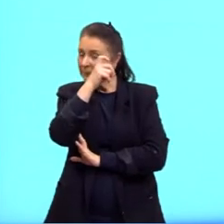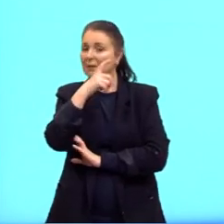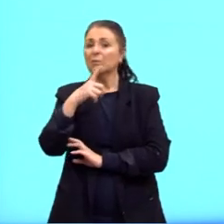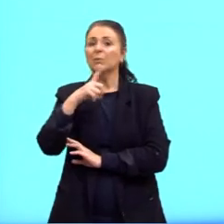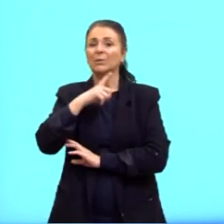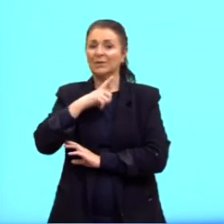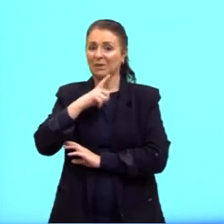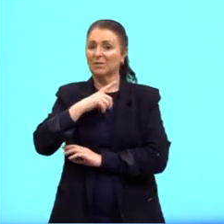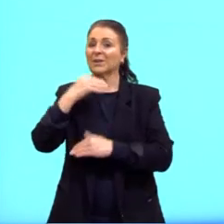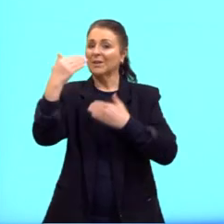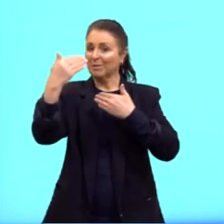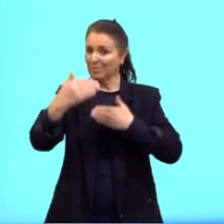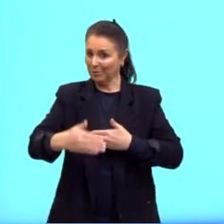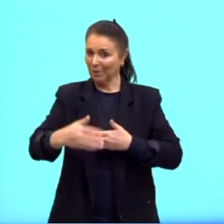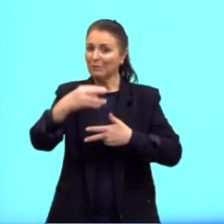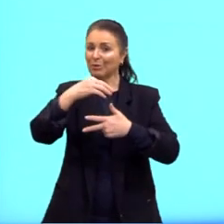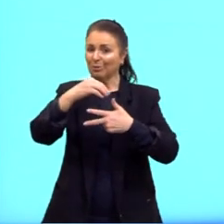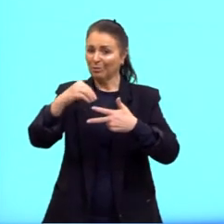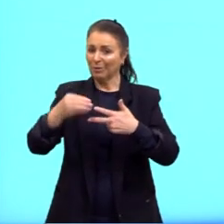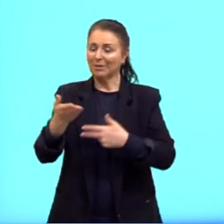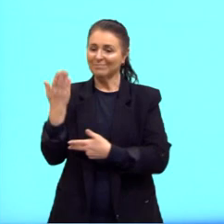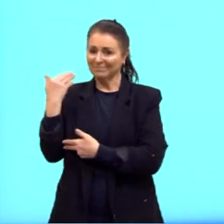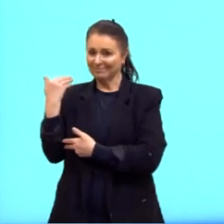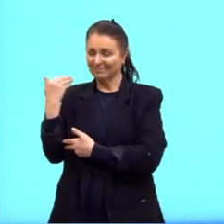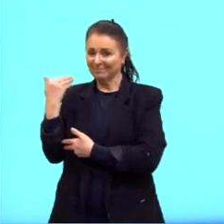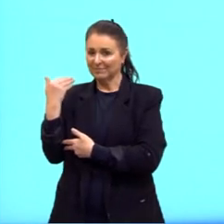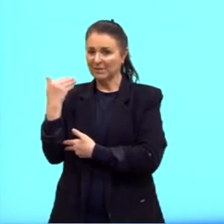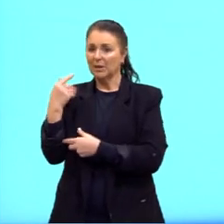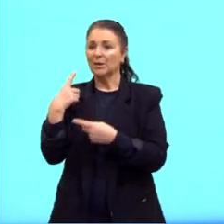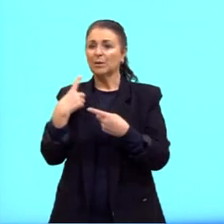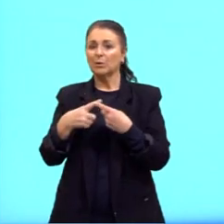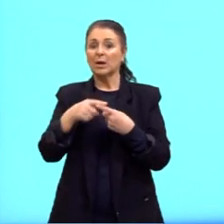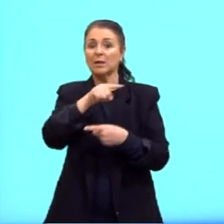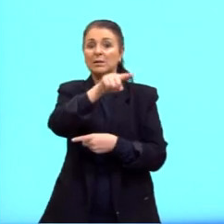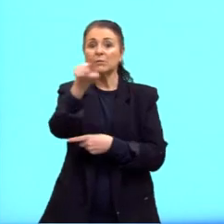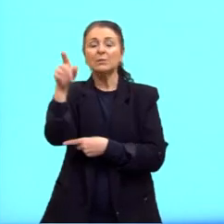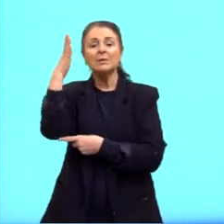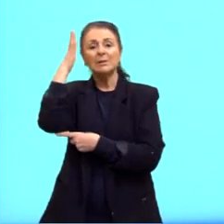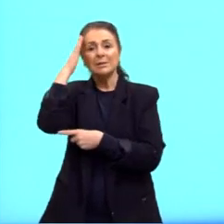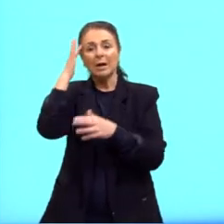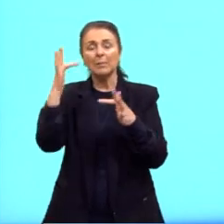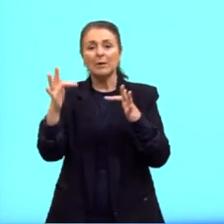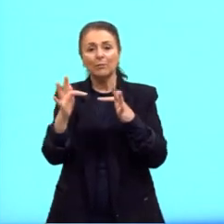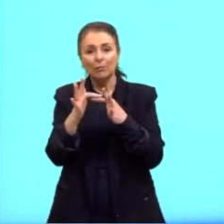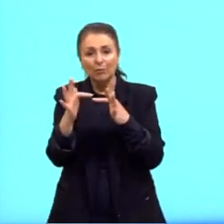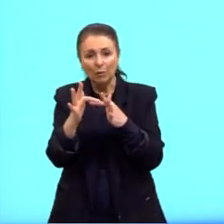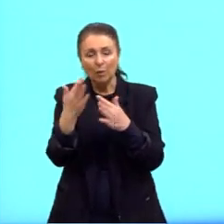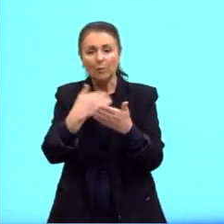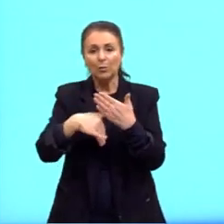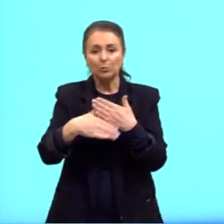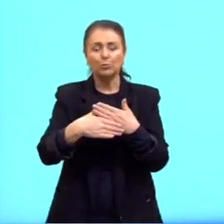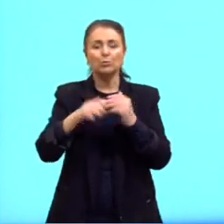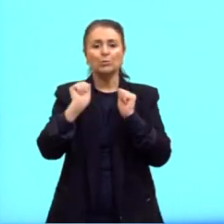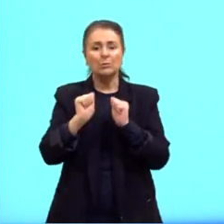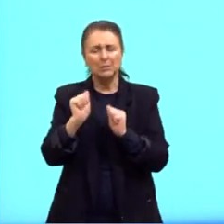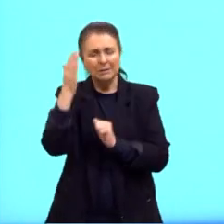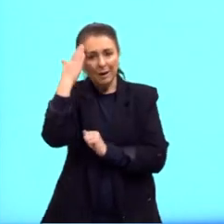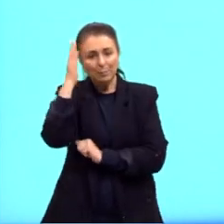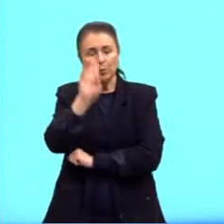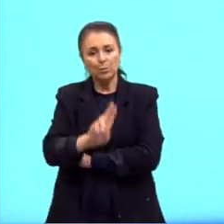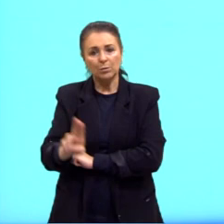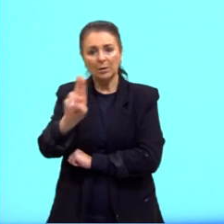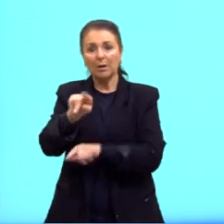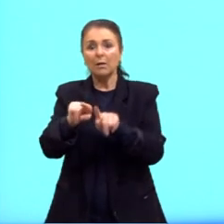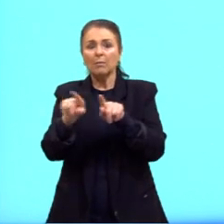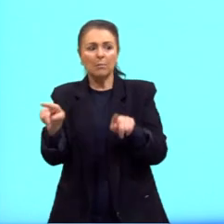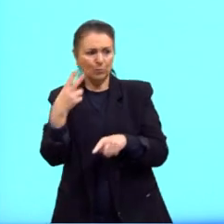quando teve essa aplicação aqui justamente porque Claro se você sabe as formas tudo você sabe aplicar mas